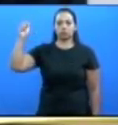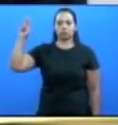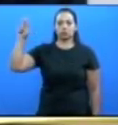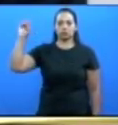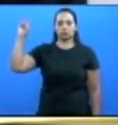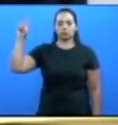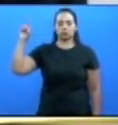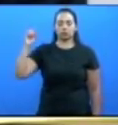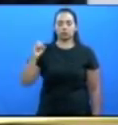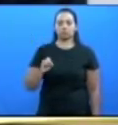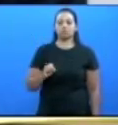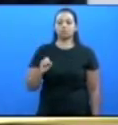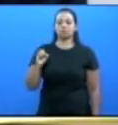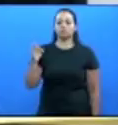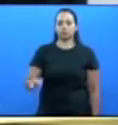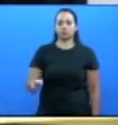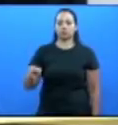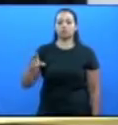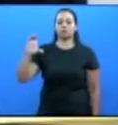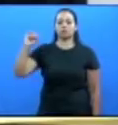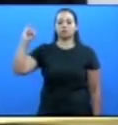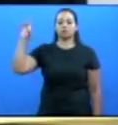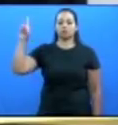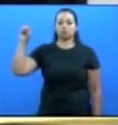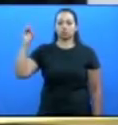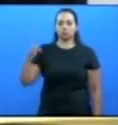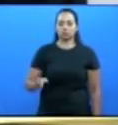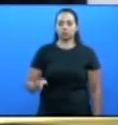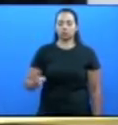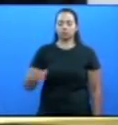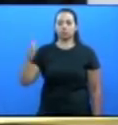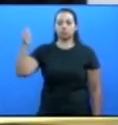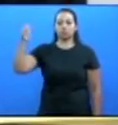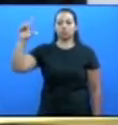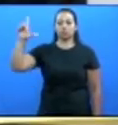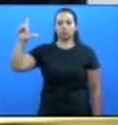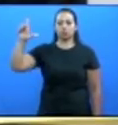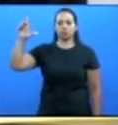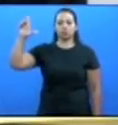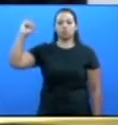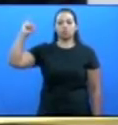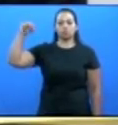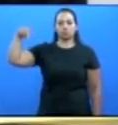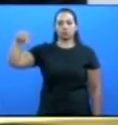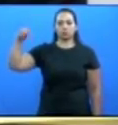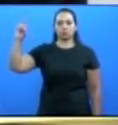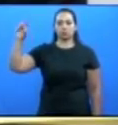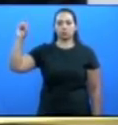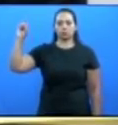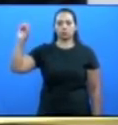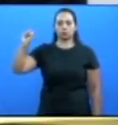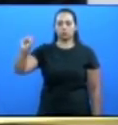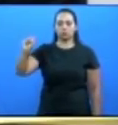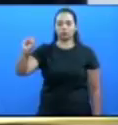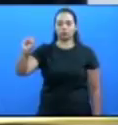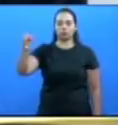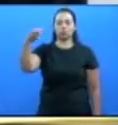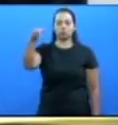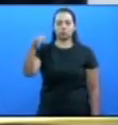Cido Saraiva? Sim. Arlindo Araújo? Sim. 8 votos